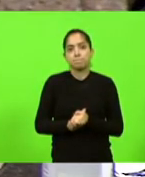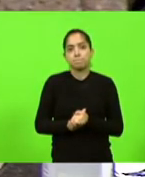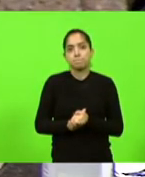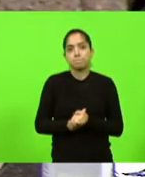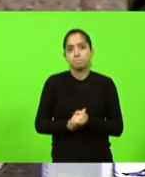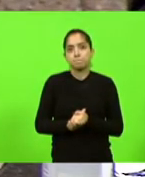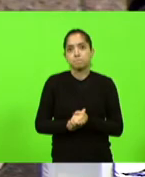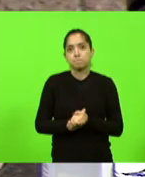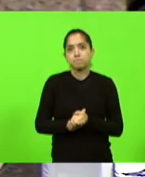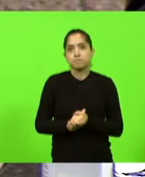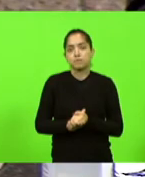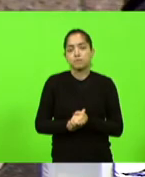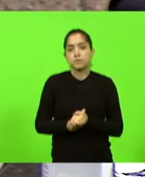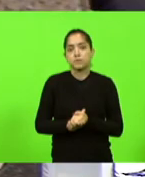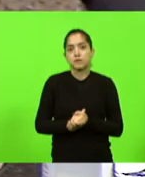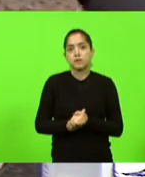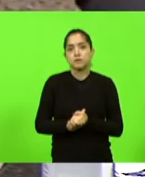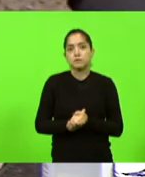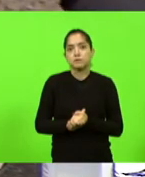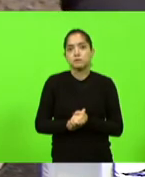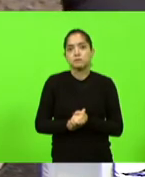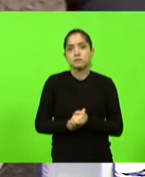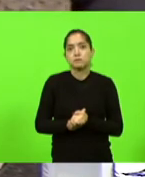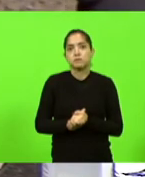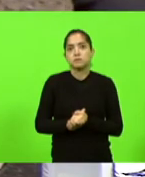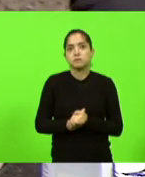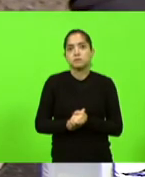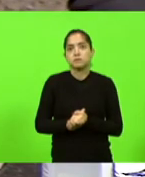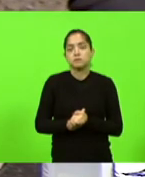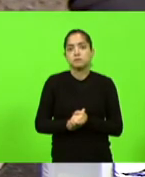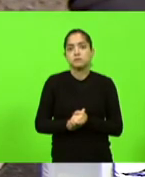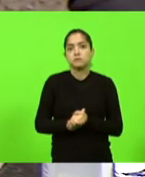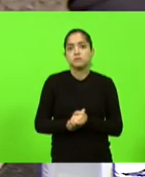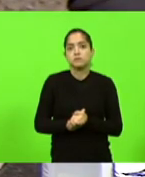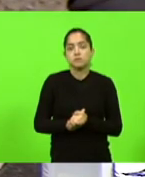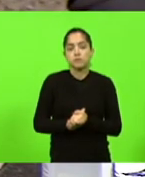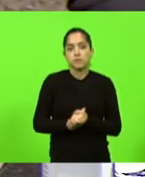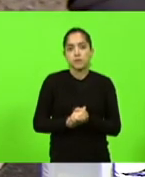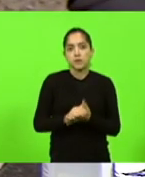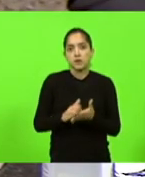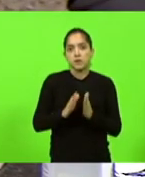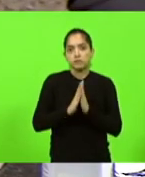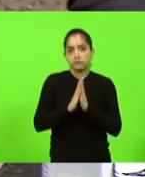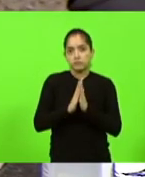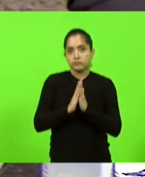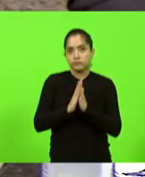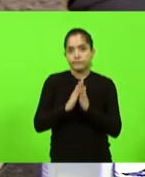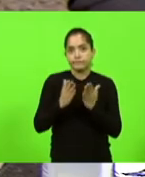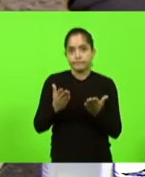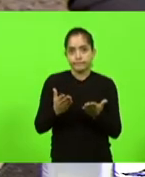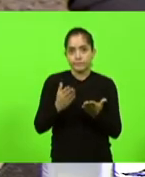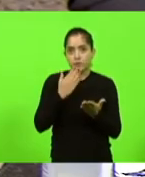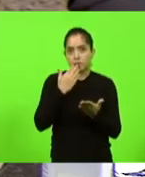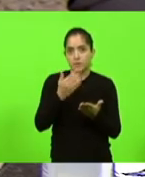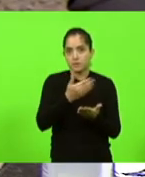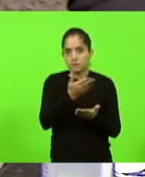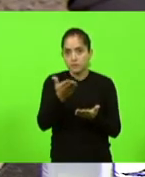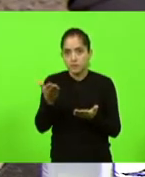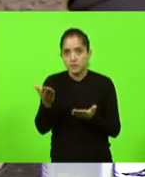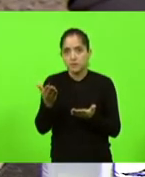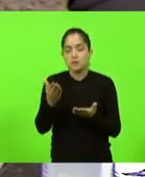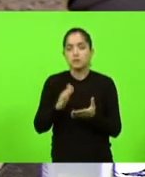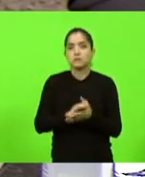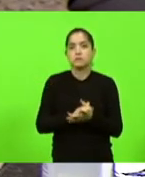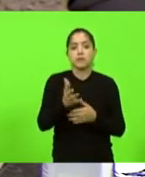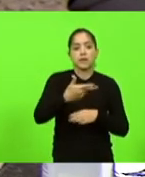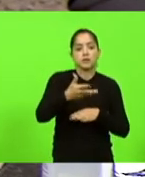Presidente, então você vai votar na hora de votar. Eu não tenho... Peço a Vossa Excelência que mantenha a ordem. Só que me faltava ficar todo mundo agora querendo agilizar, querendo o